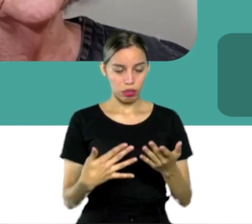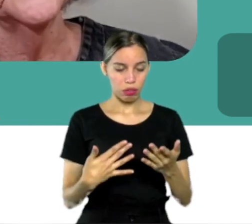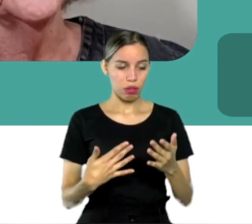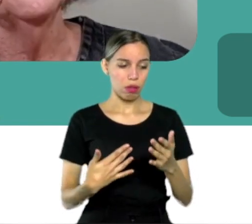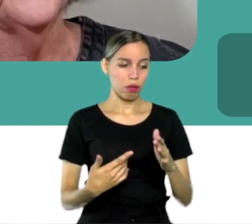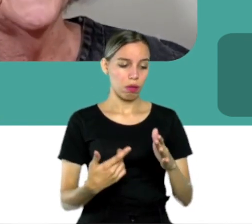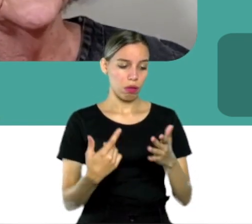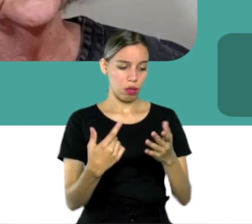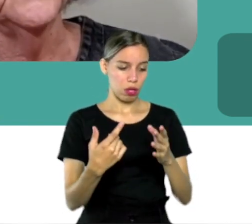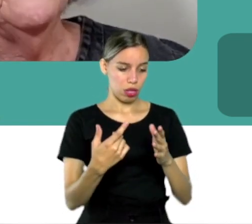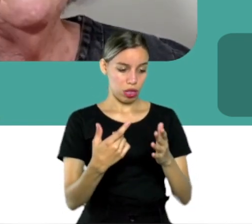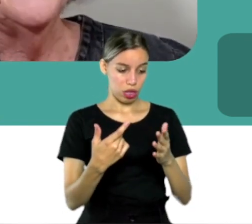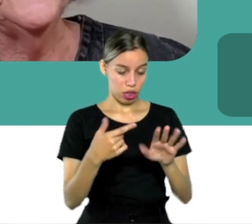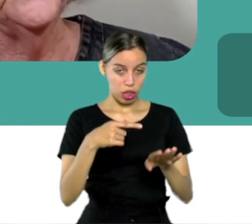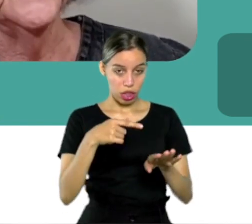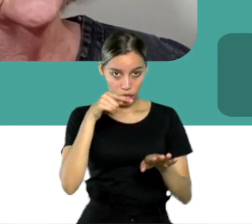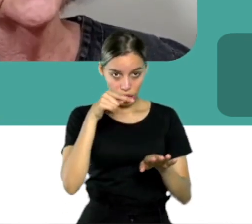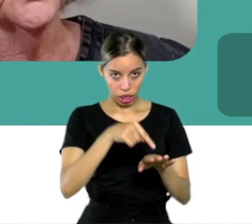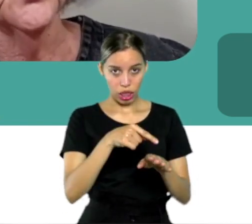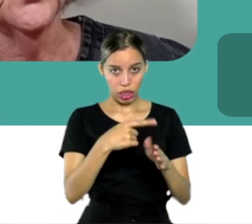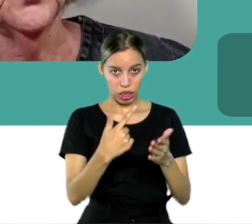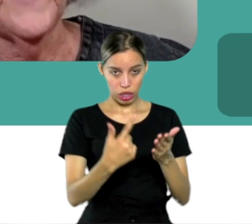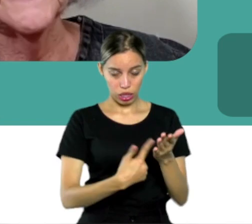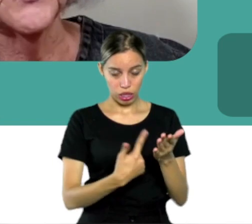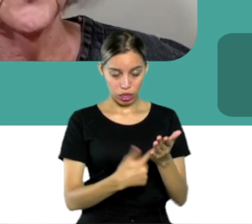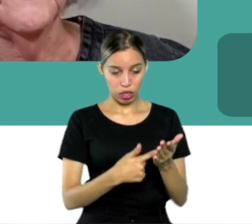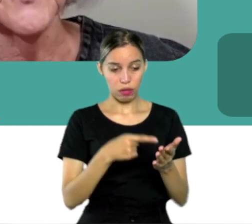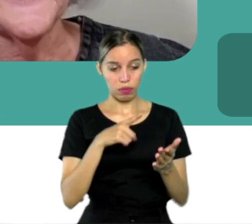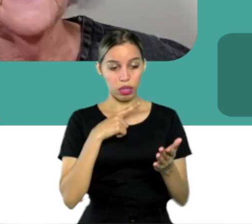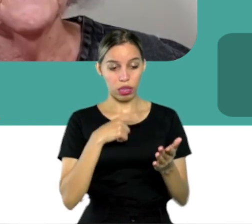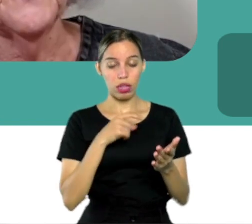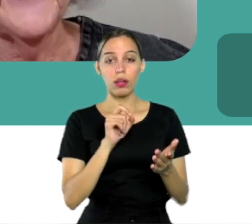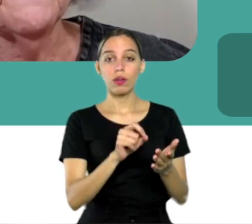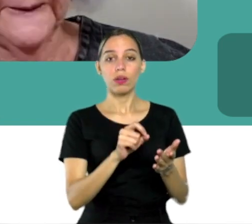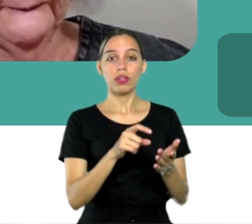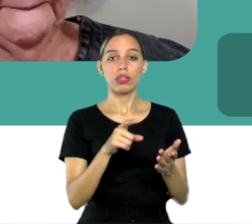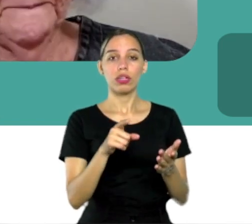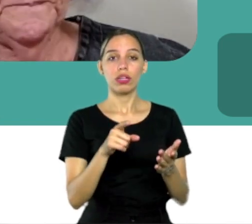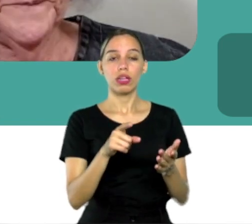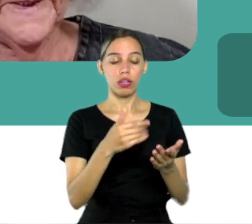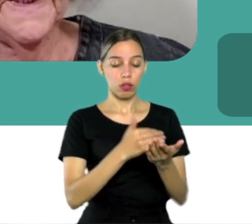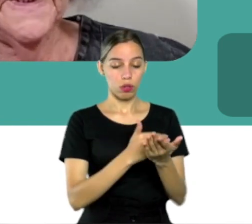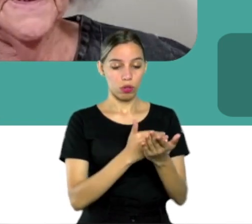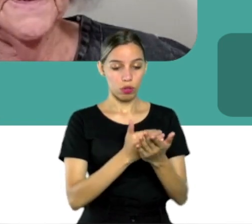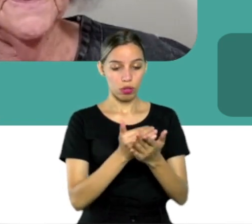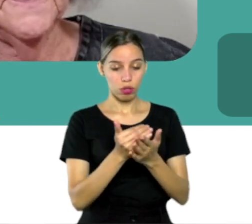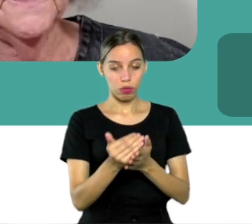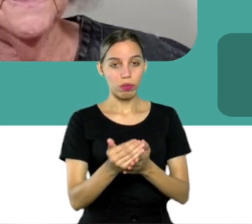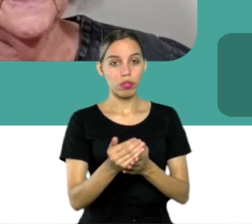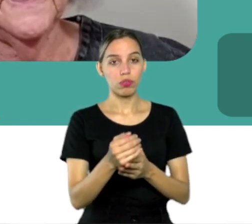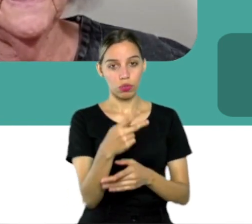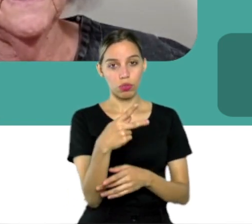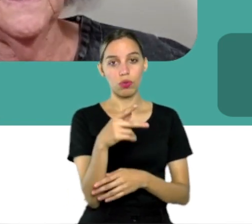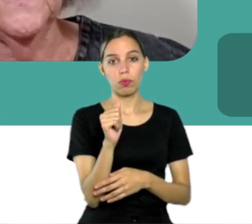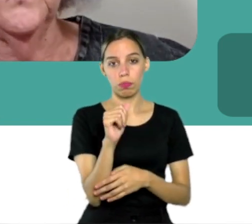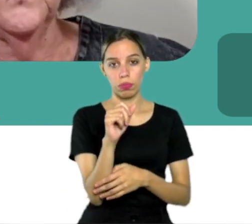morrido. Ele organizou 4 livros na época para mim, e